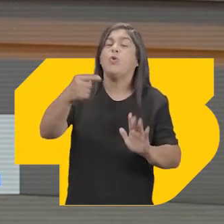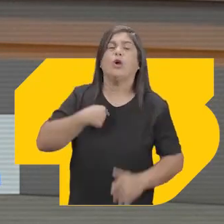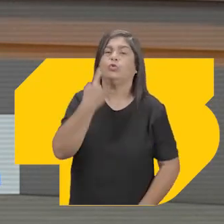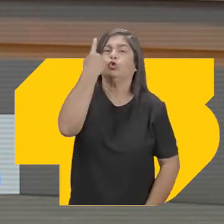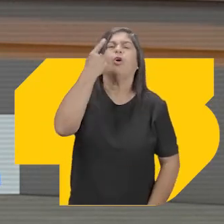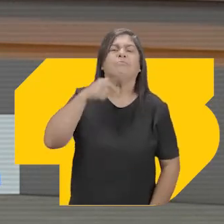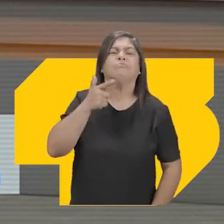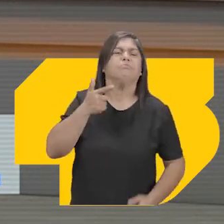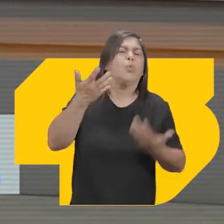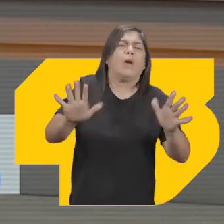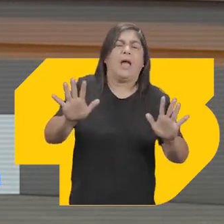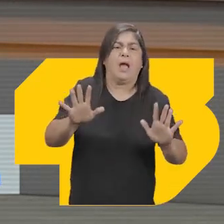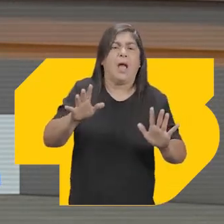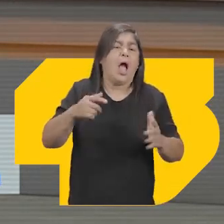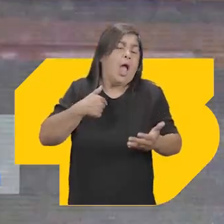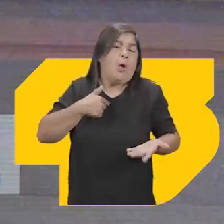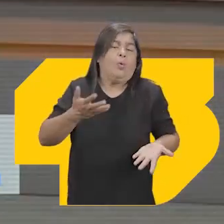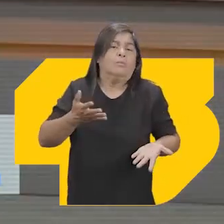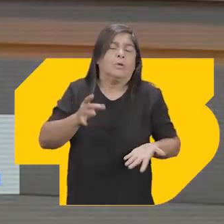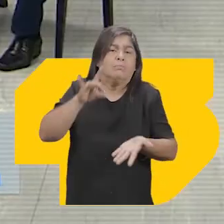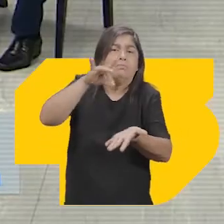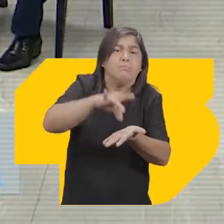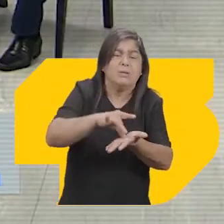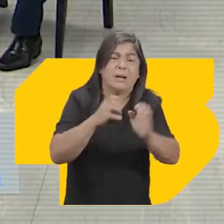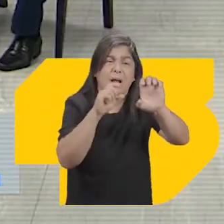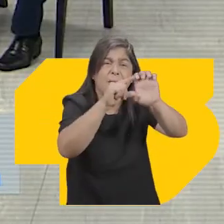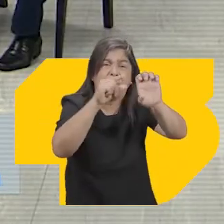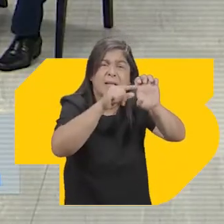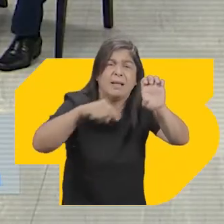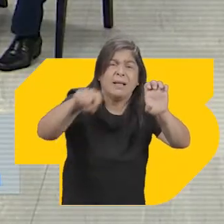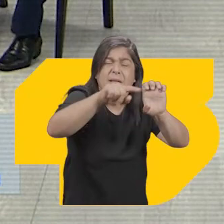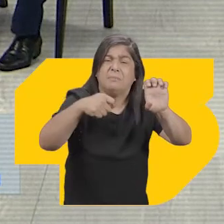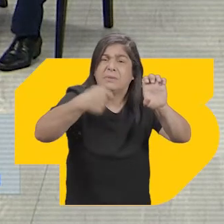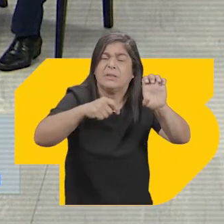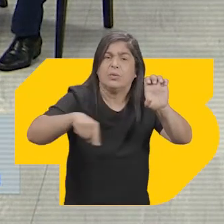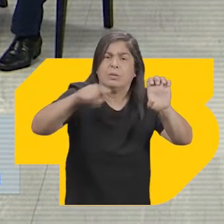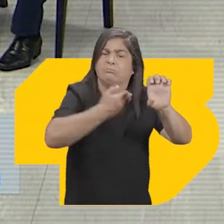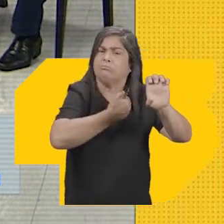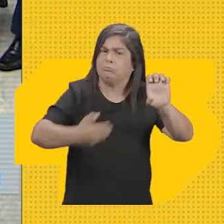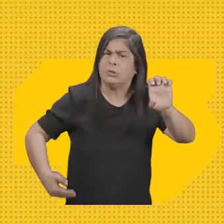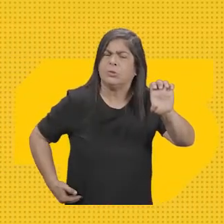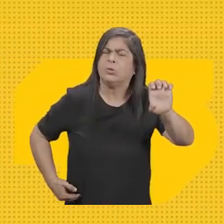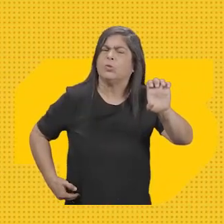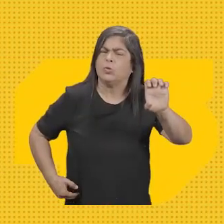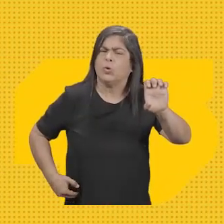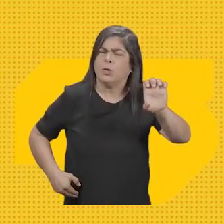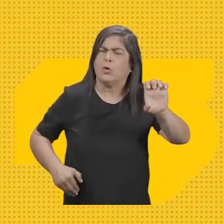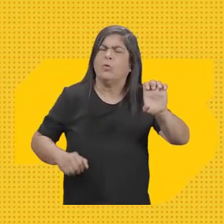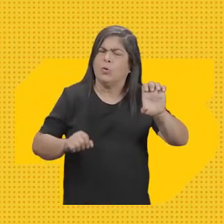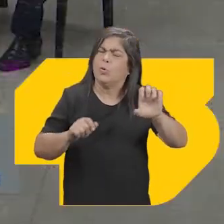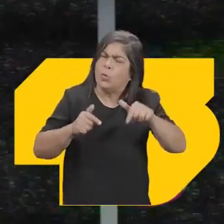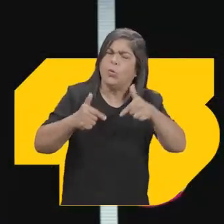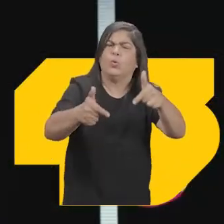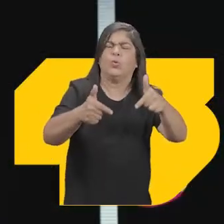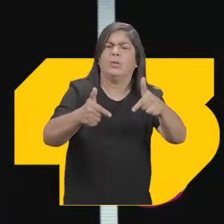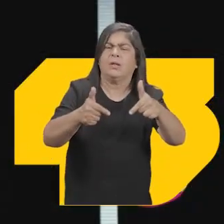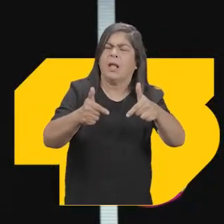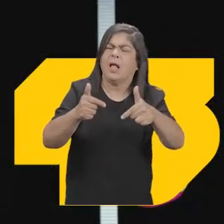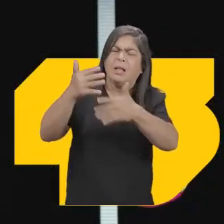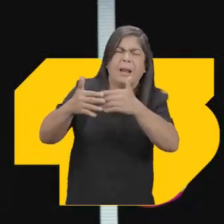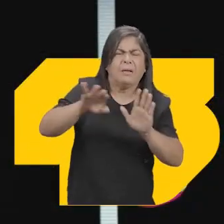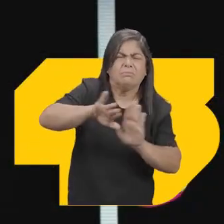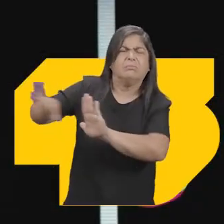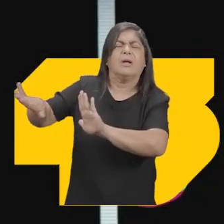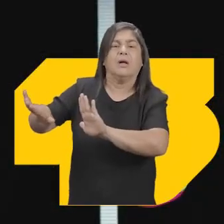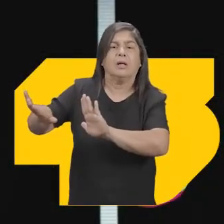minha obrigação, não estou fazendo nada do outro mundo, não. E o que o empreendedor quer, Danilo, é que o Estado saia, o governo do Estado saia da frente. Pare de atrapalhar. O combate à